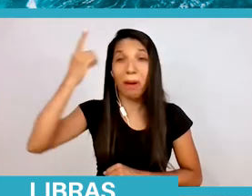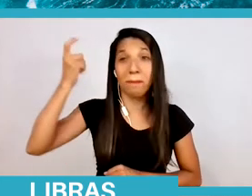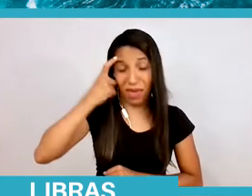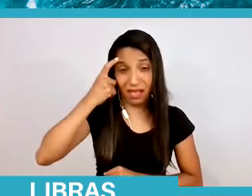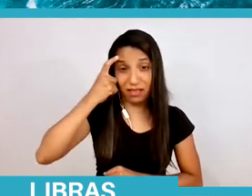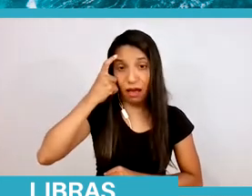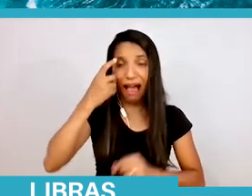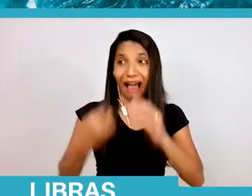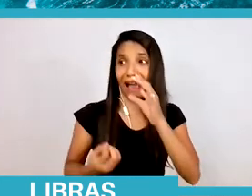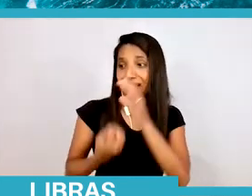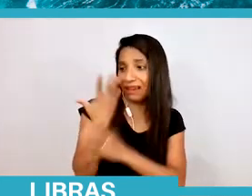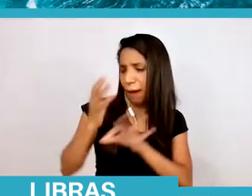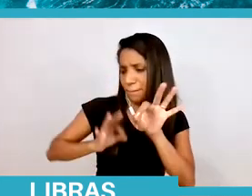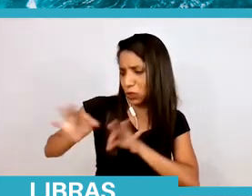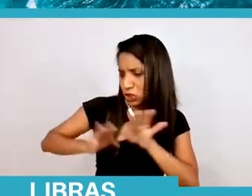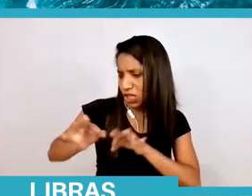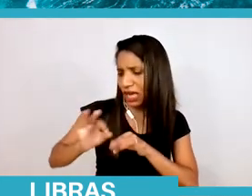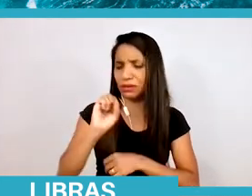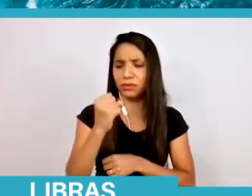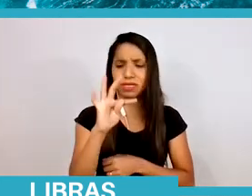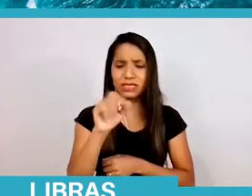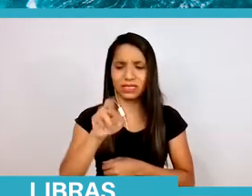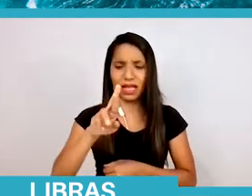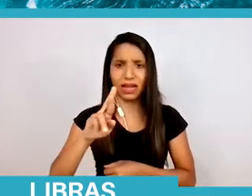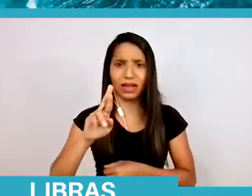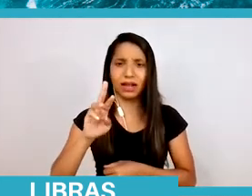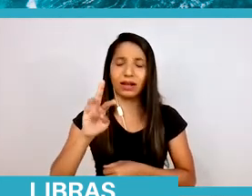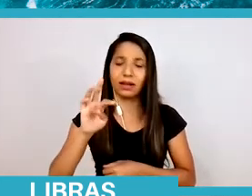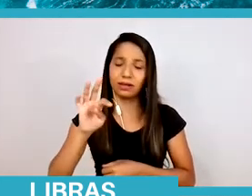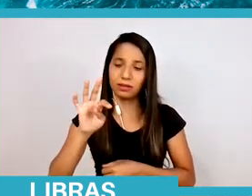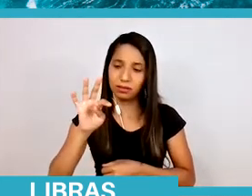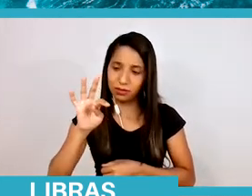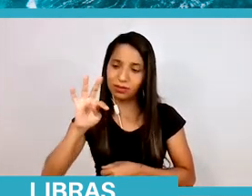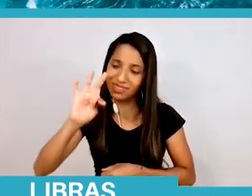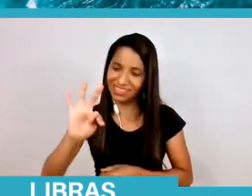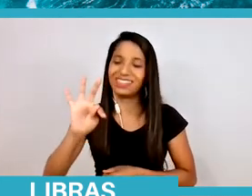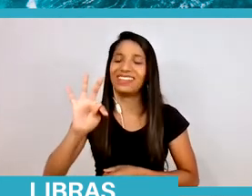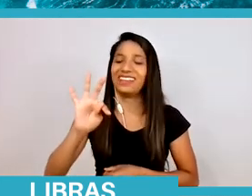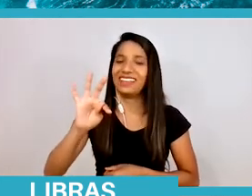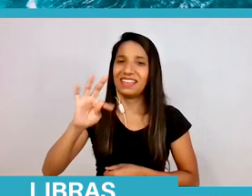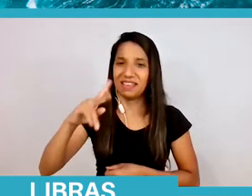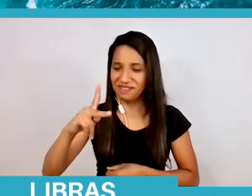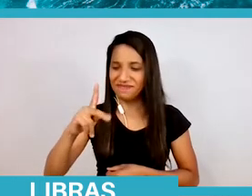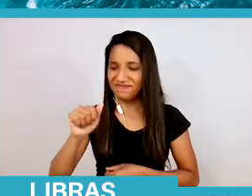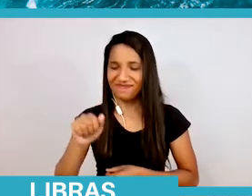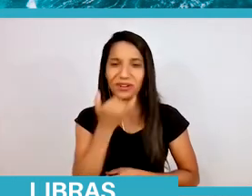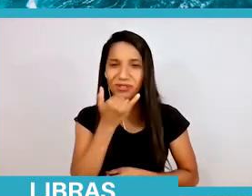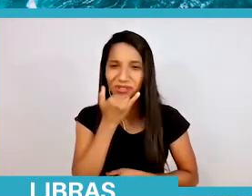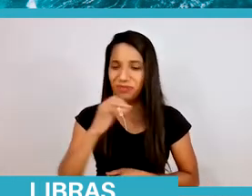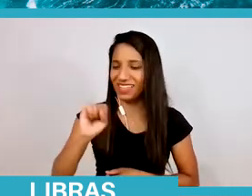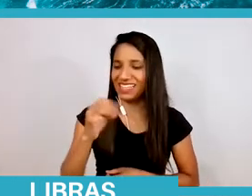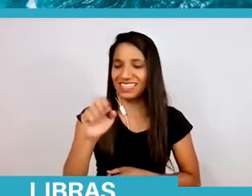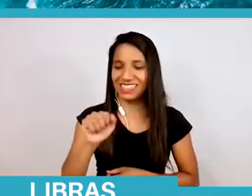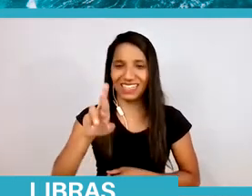gênio e de ter uma ideia genial, uma ideia brilhante. E isso, em empreendedorismo bootstrap, não é necessário. A gente